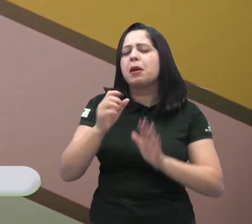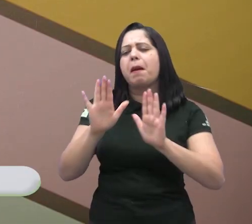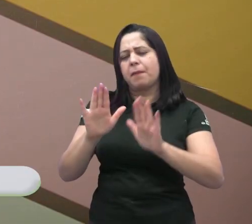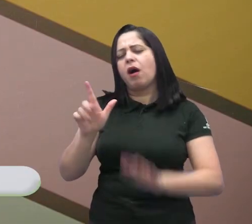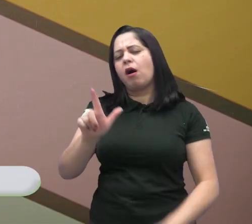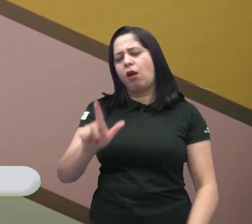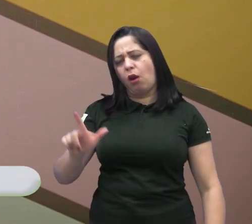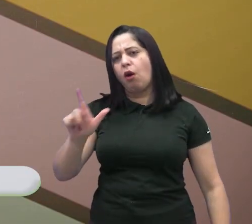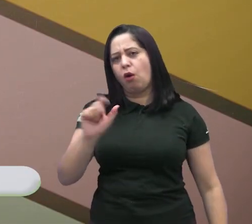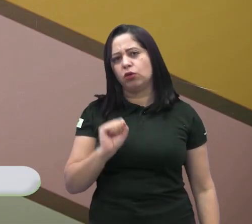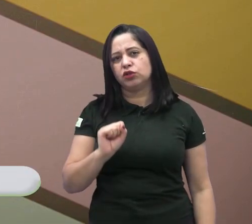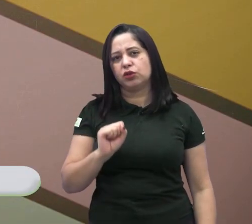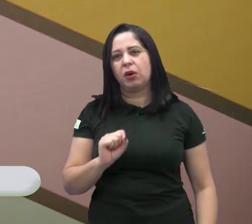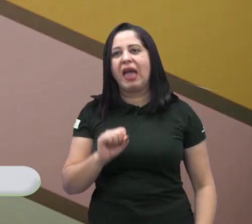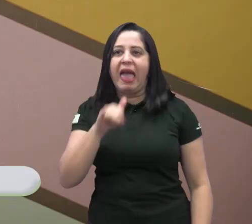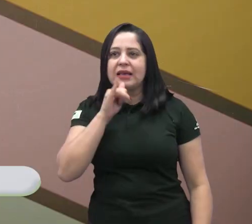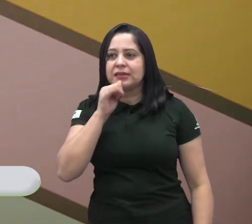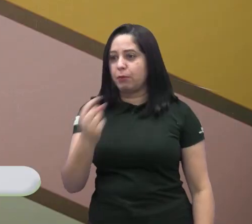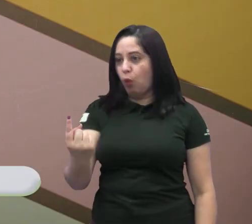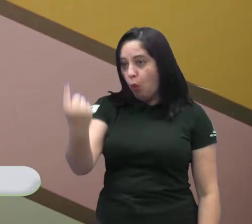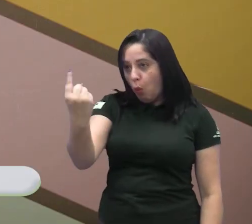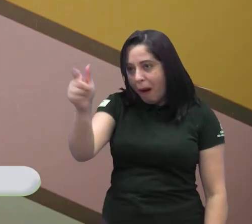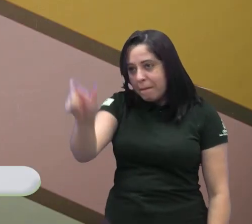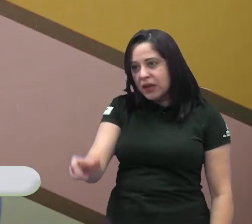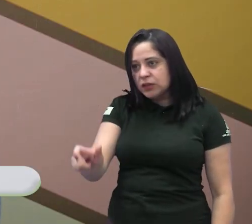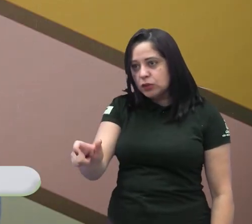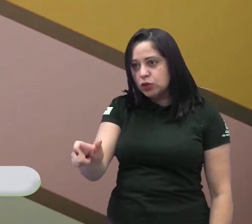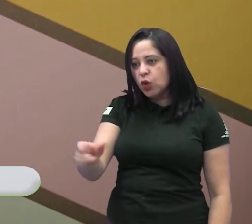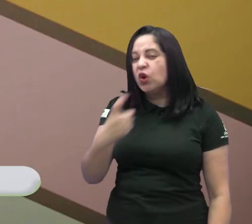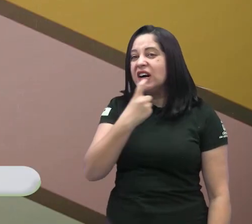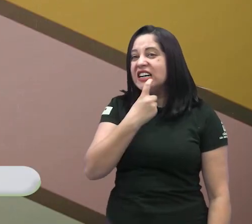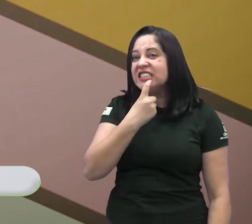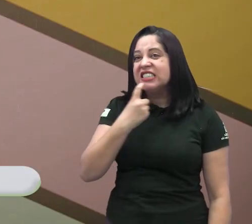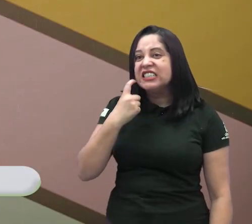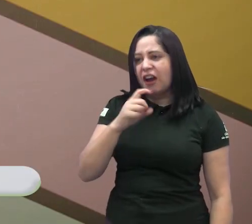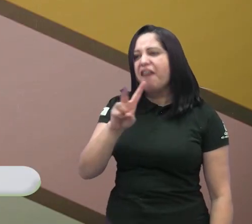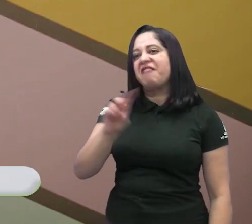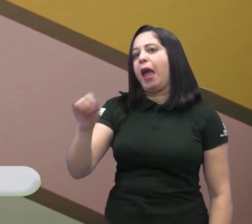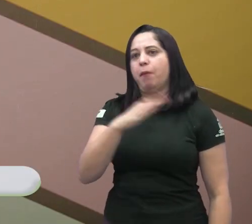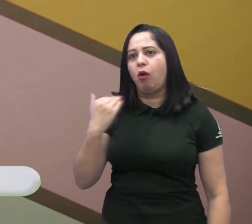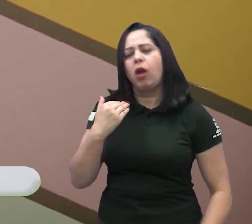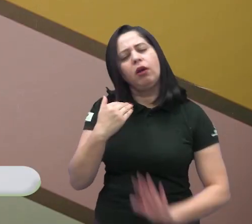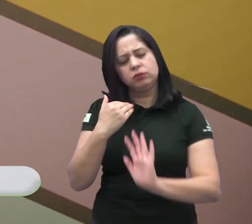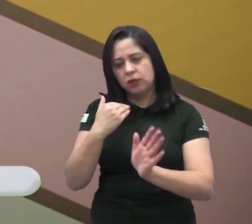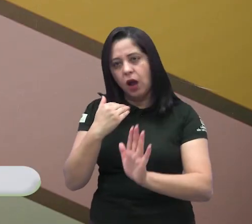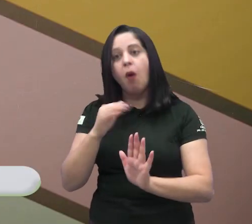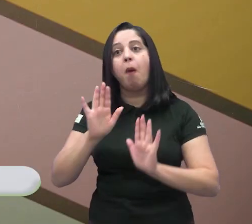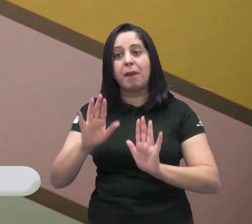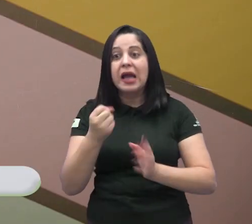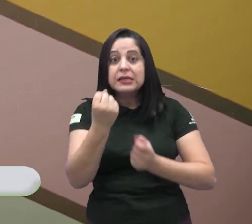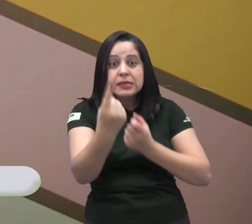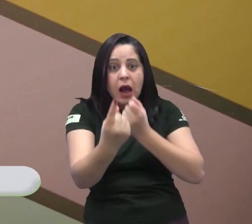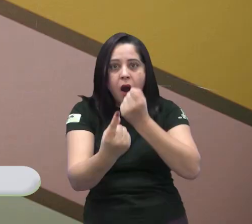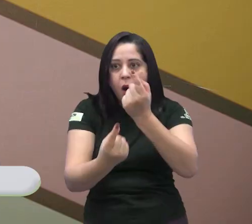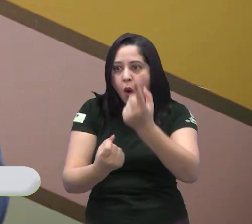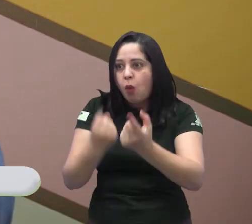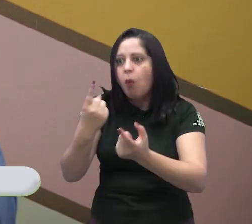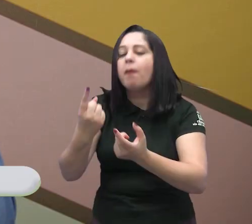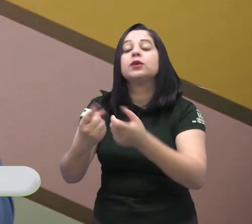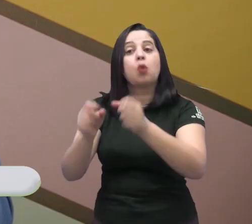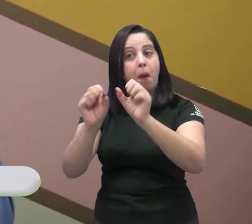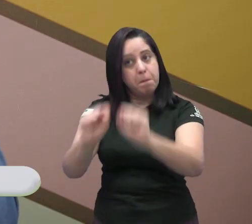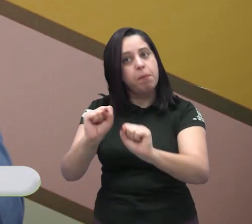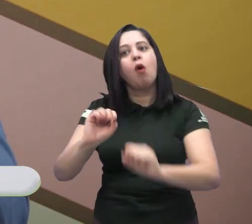outros fatores, não é porque um paciente tem tártaro que vai morrer do coração, não é isso. Mas em algumas pessoas, esse tipo